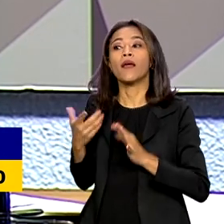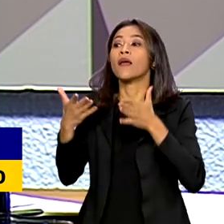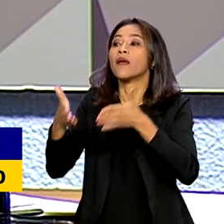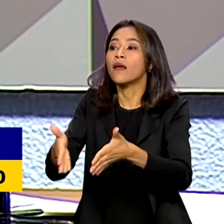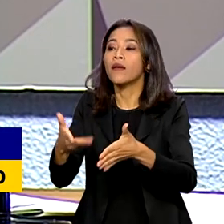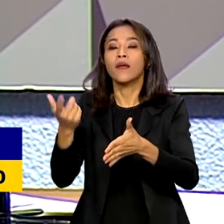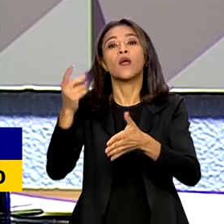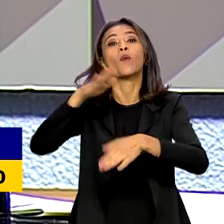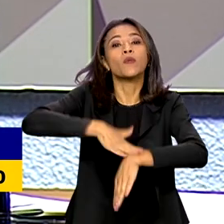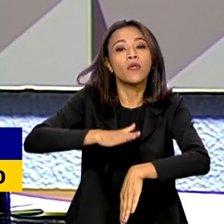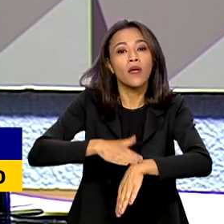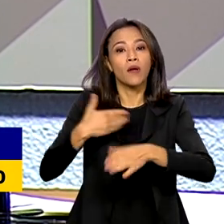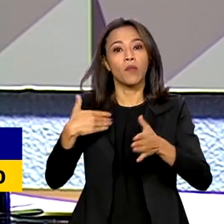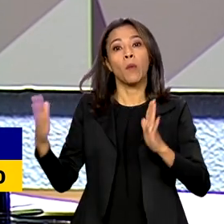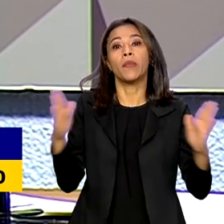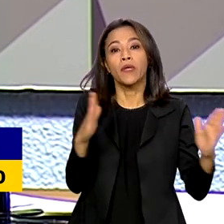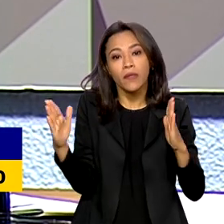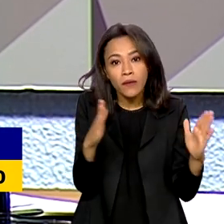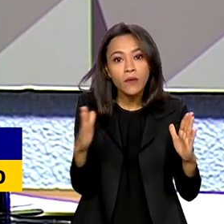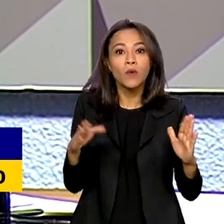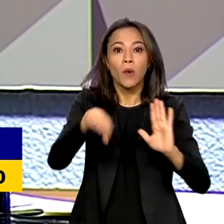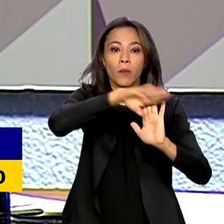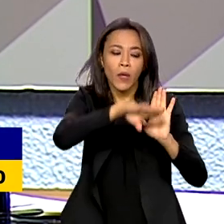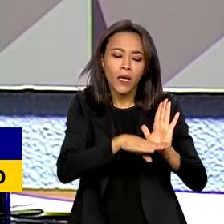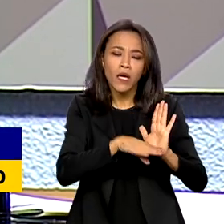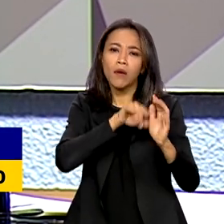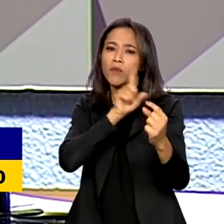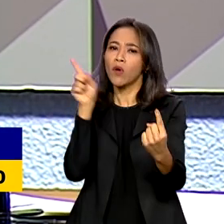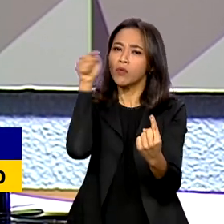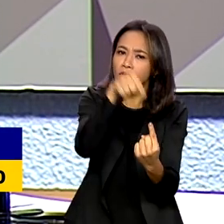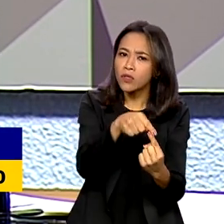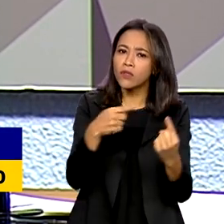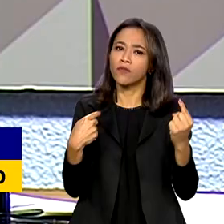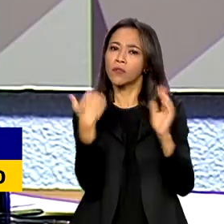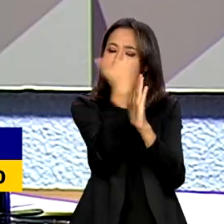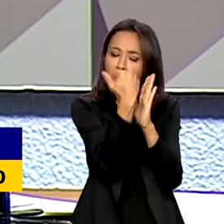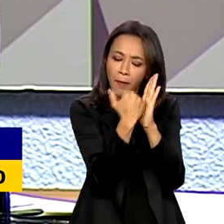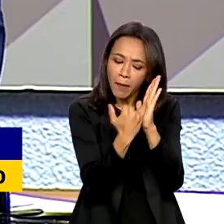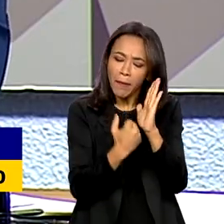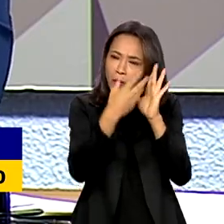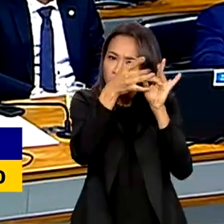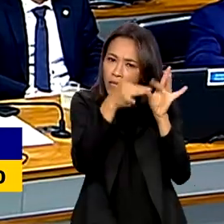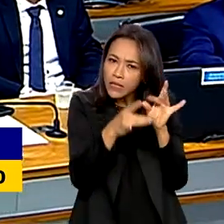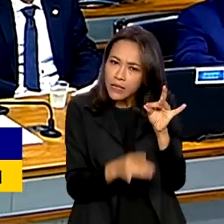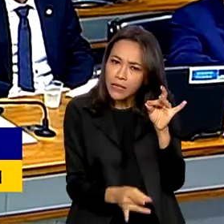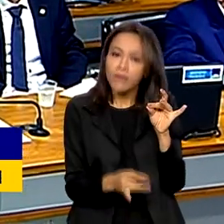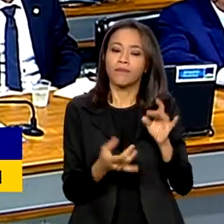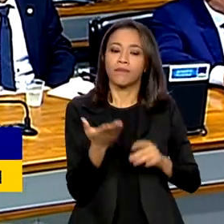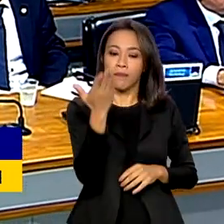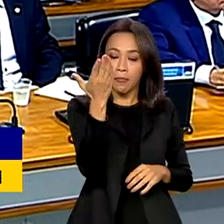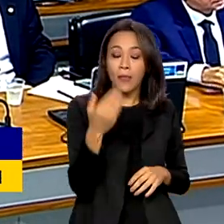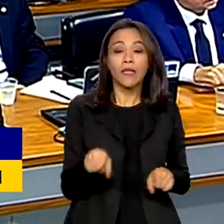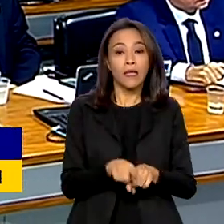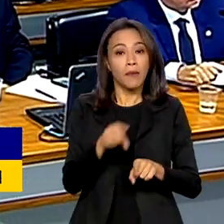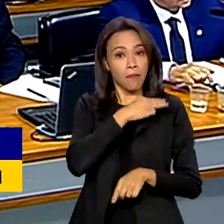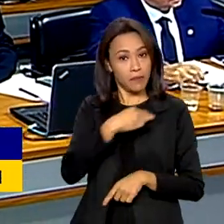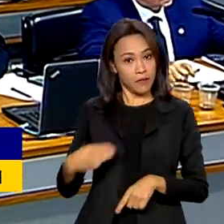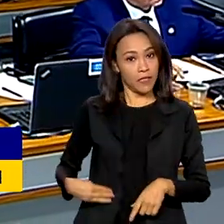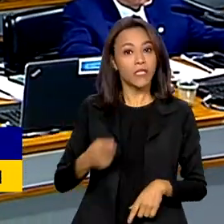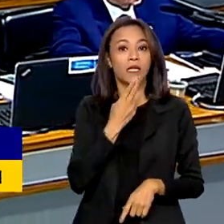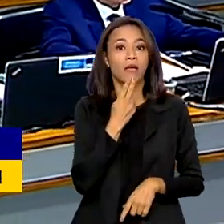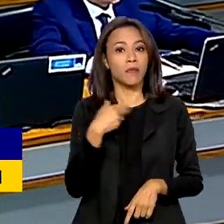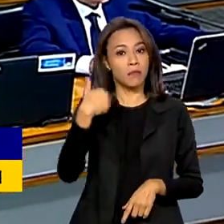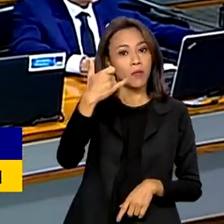chegar, em quanto tempo, ou seja, programas, ações, metas com indicadores muito bem definidos. Tebet também falou sobre o